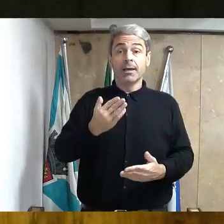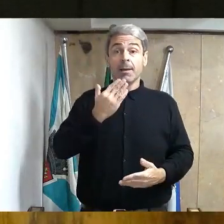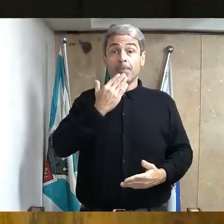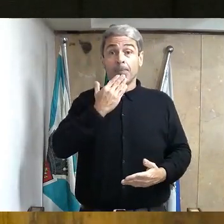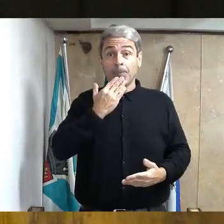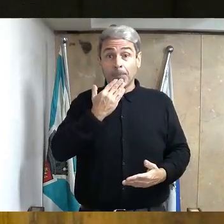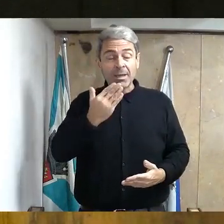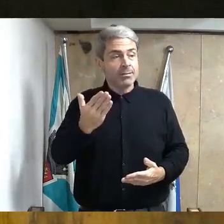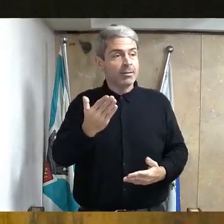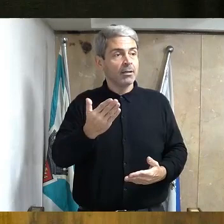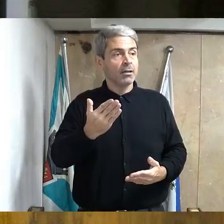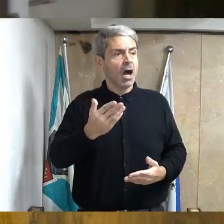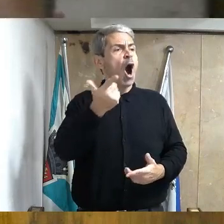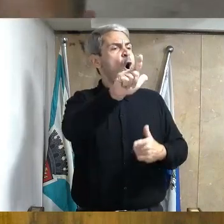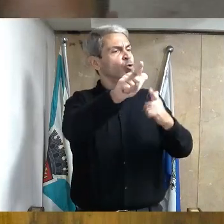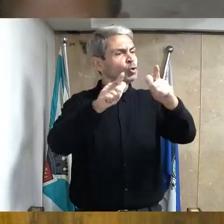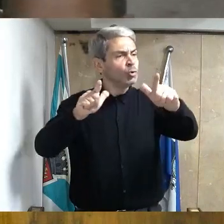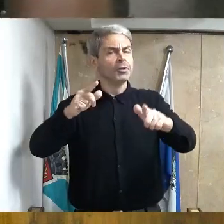que nossos pares